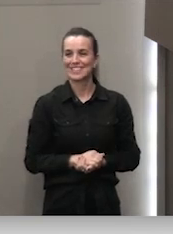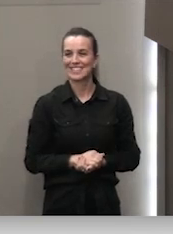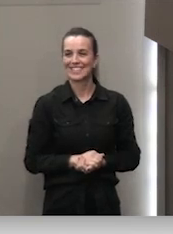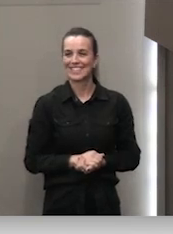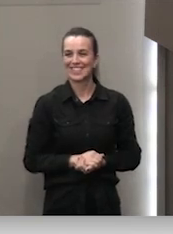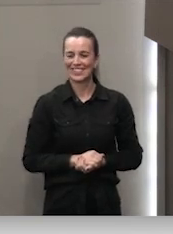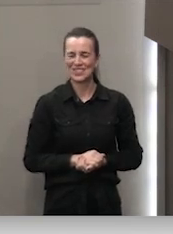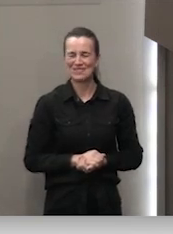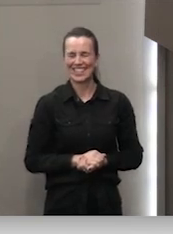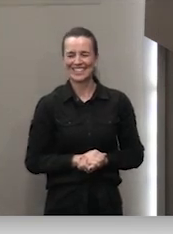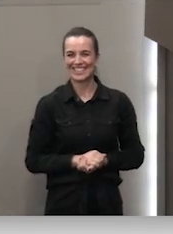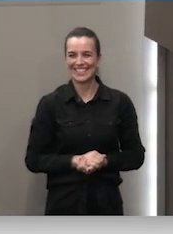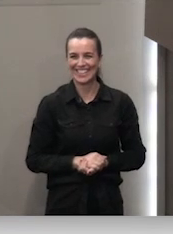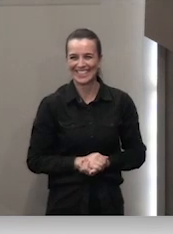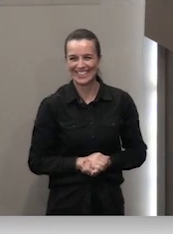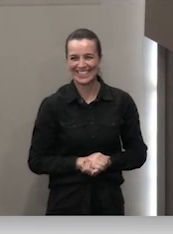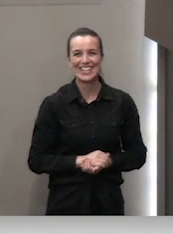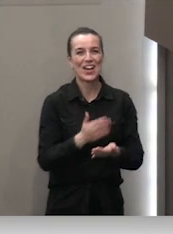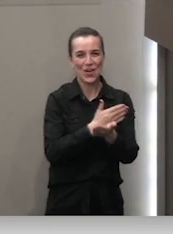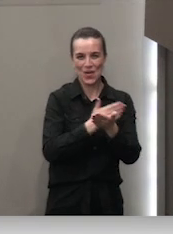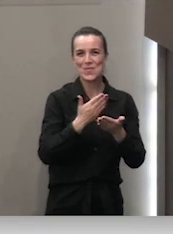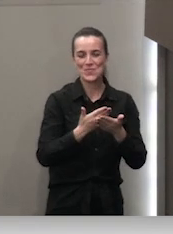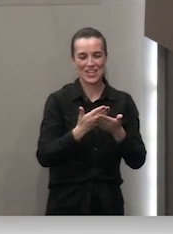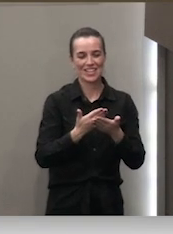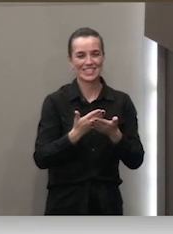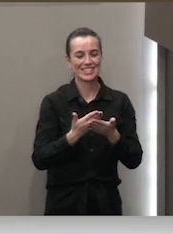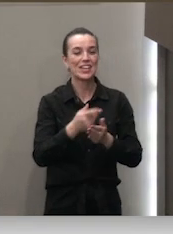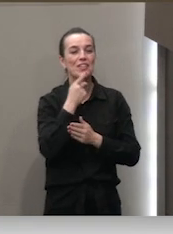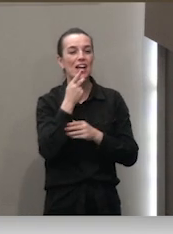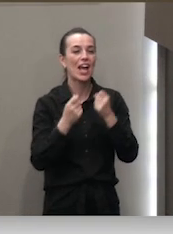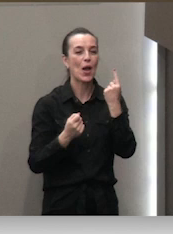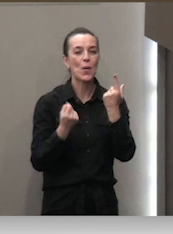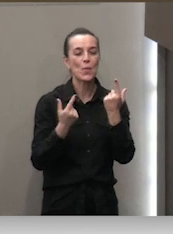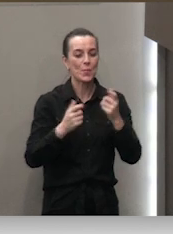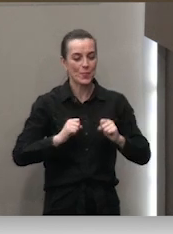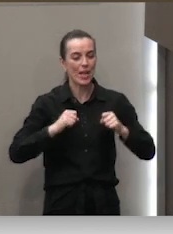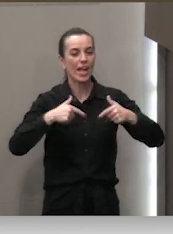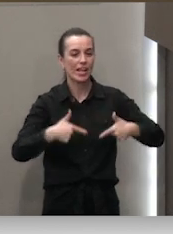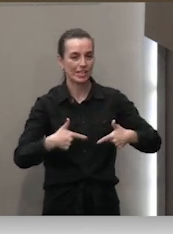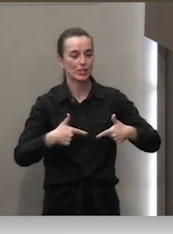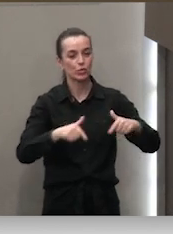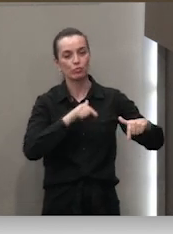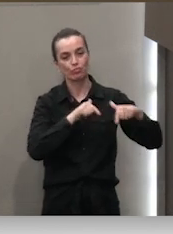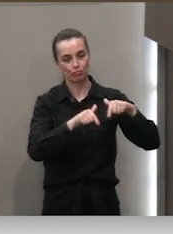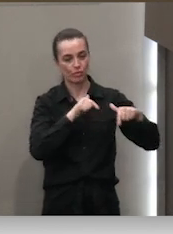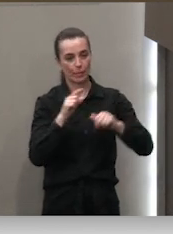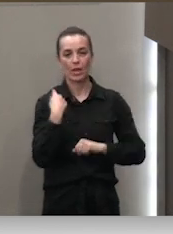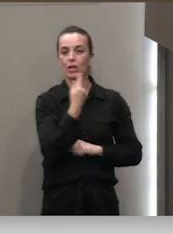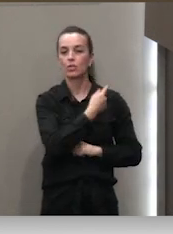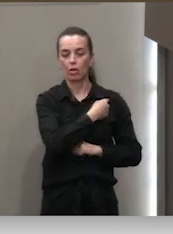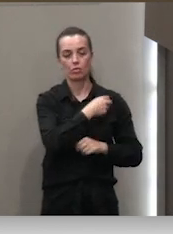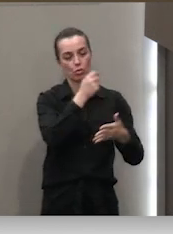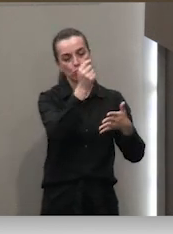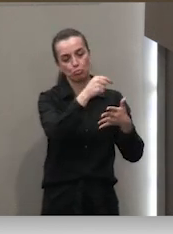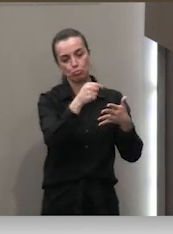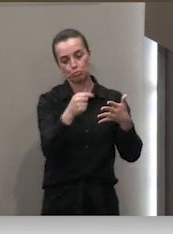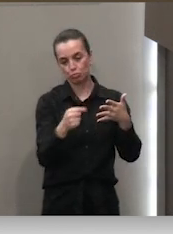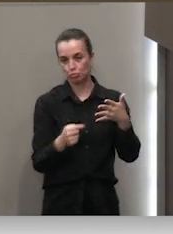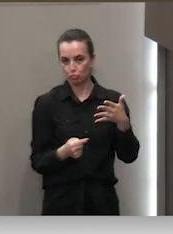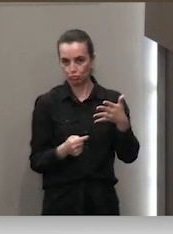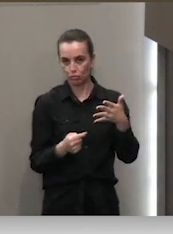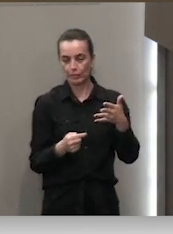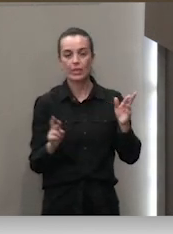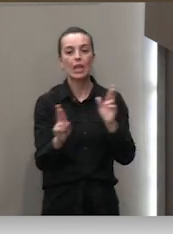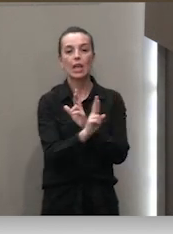Eu inicio, então, o grande expediente falando um pouquinho sobre algumas ações que tivemos no nosso mandato. Dentre elas, relacionadas às